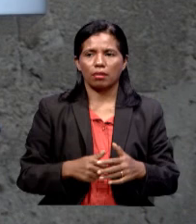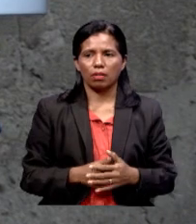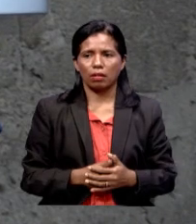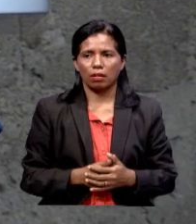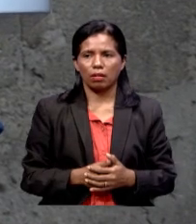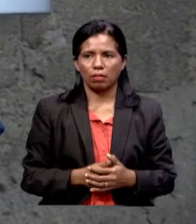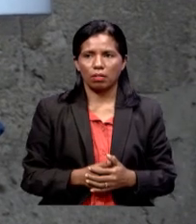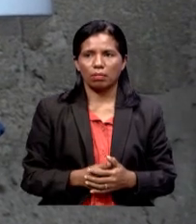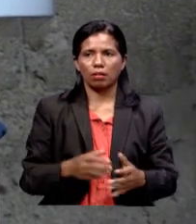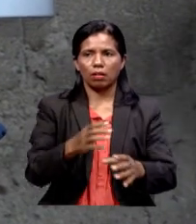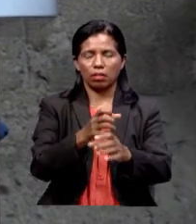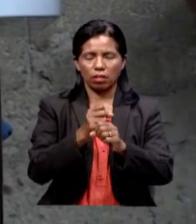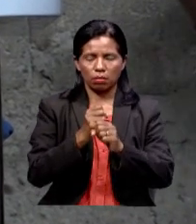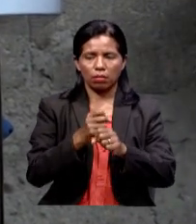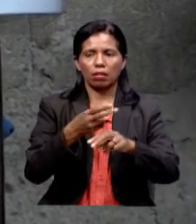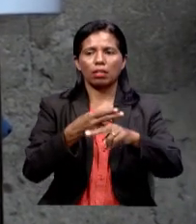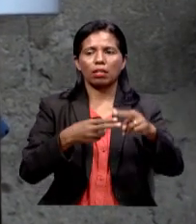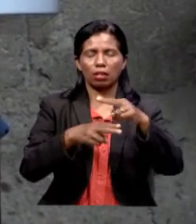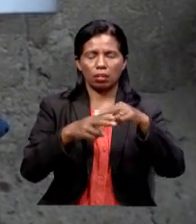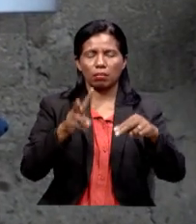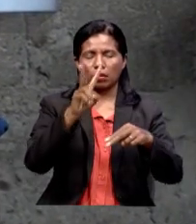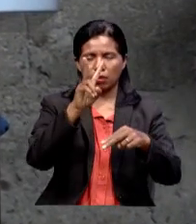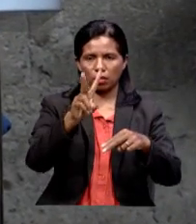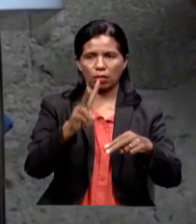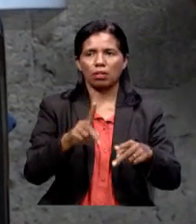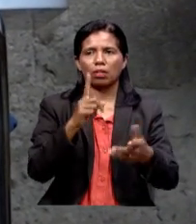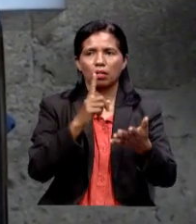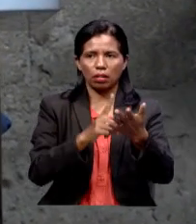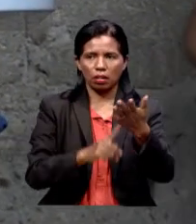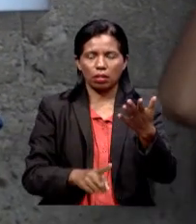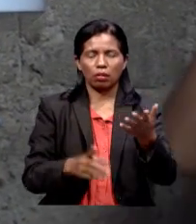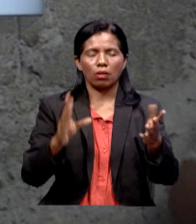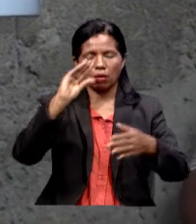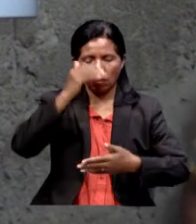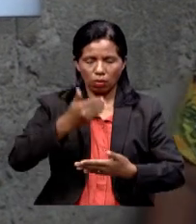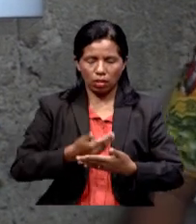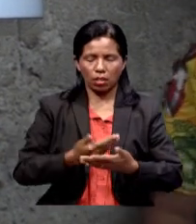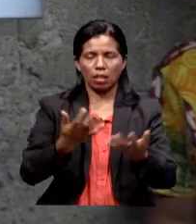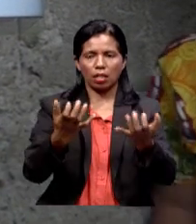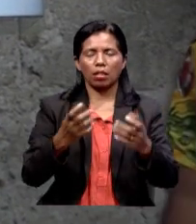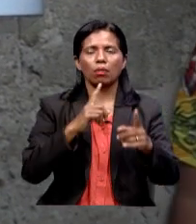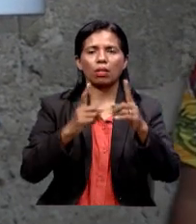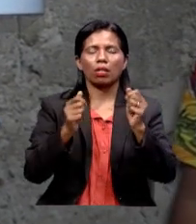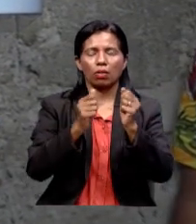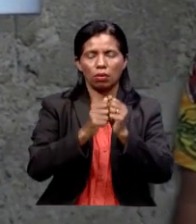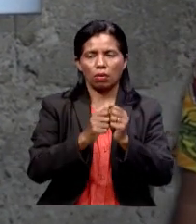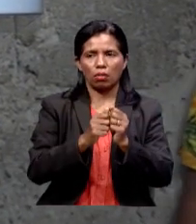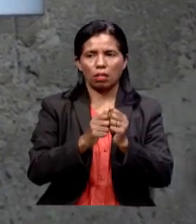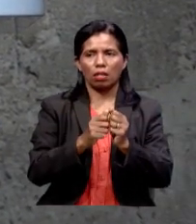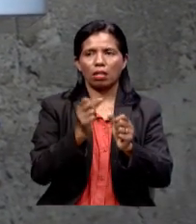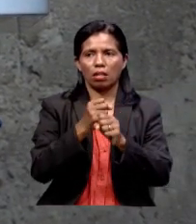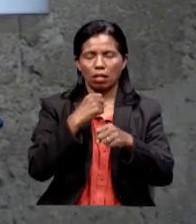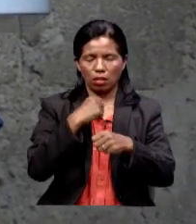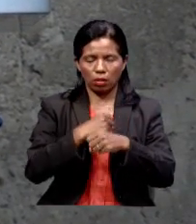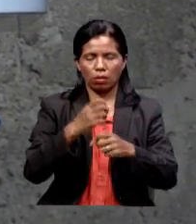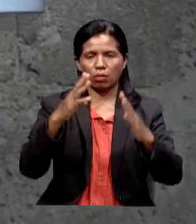simu lima rua, hofuan, nia bem. Saída macoan, a cara colia né abonera, halu uma,